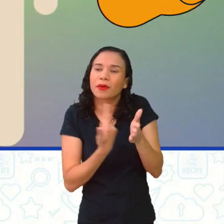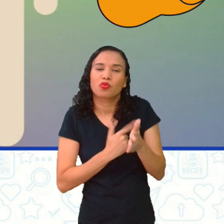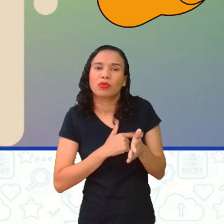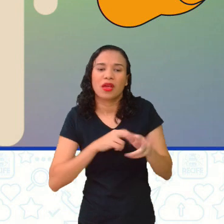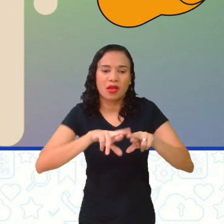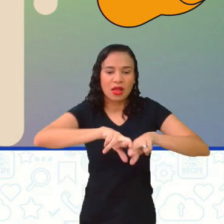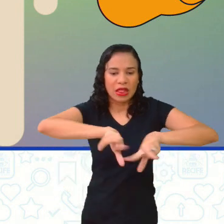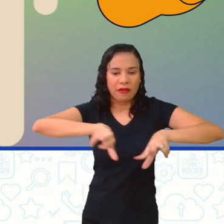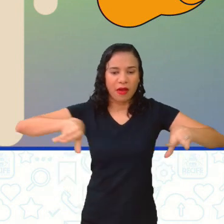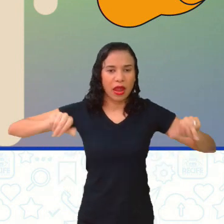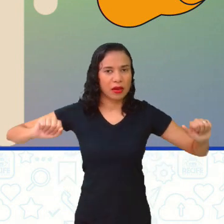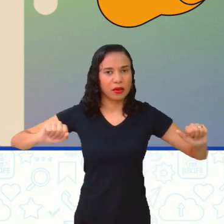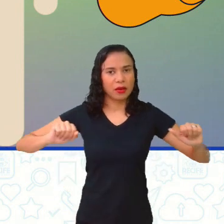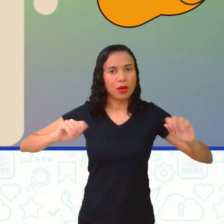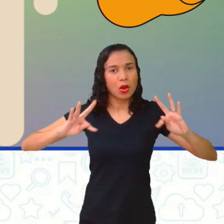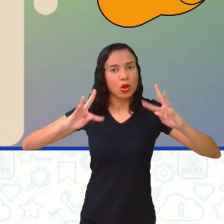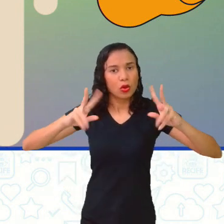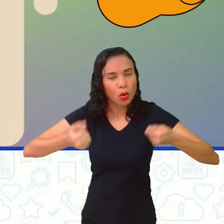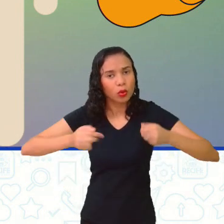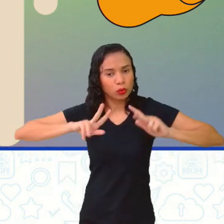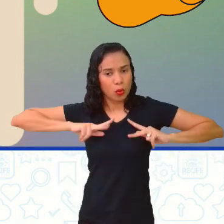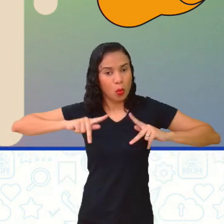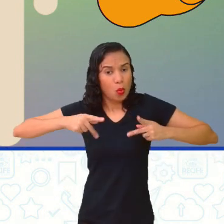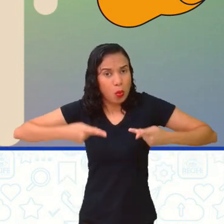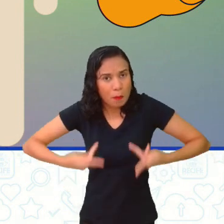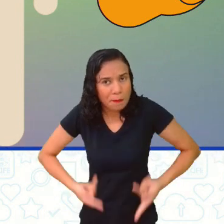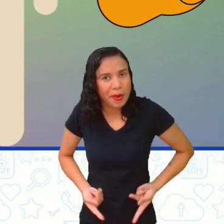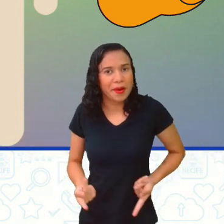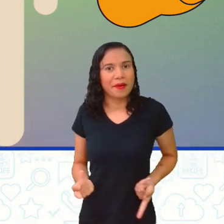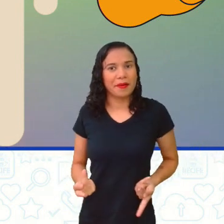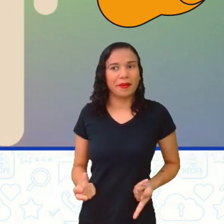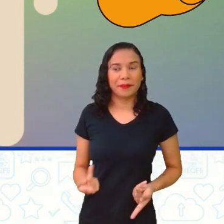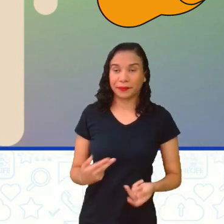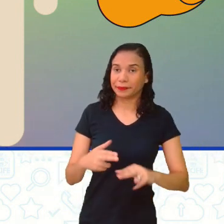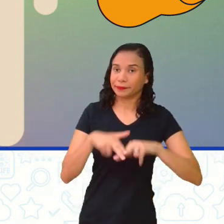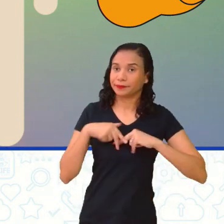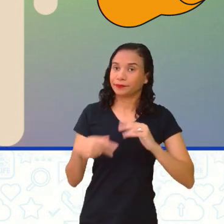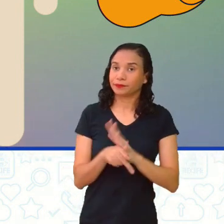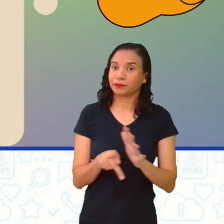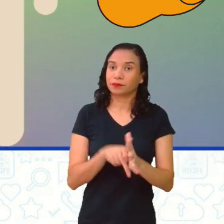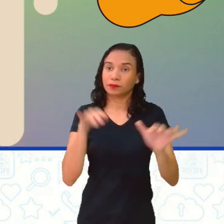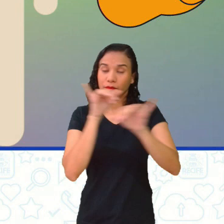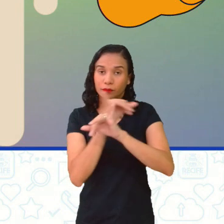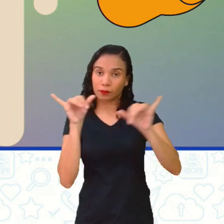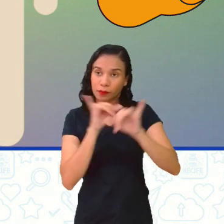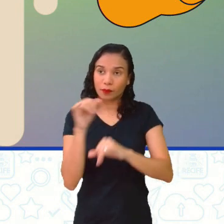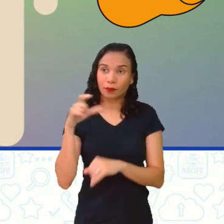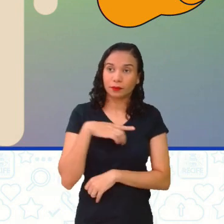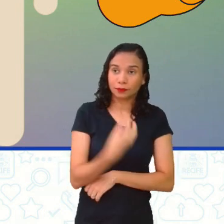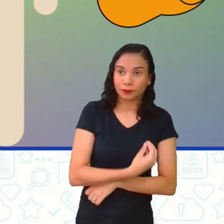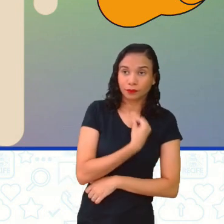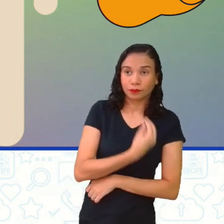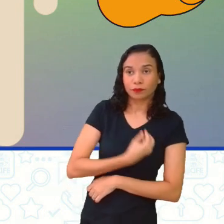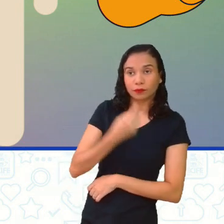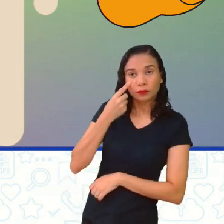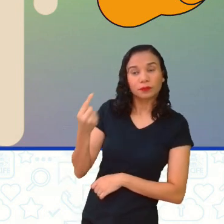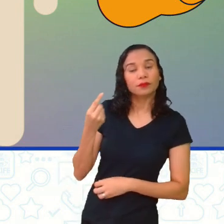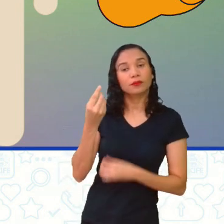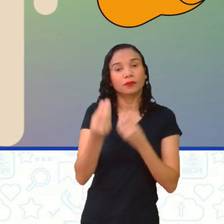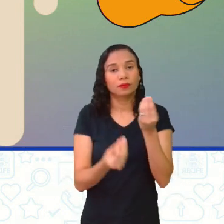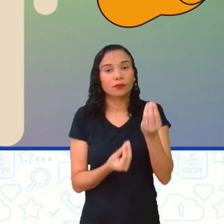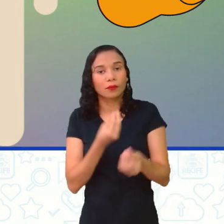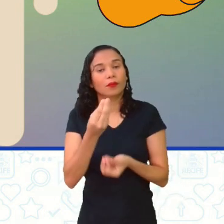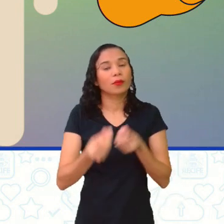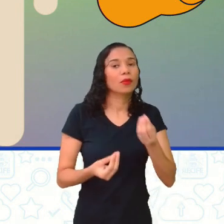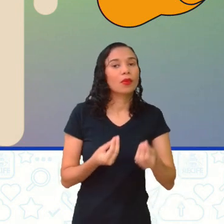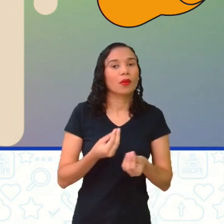essa diferenciação. Somos todos homo sapiens. E em relação aí a essas informações, em relação aí à questão da